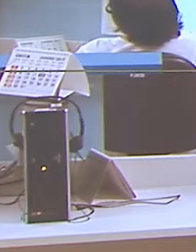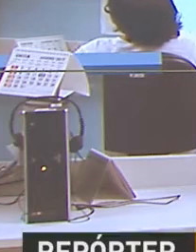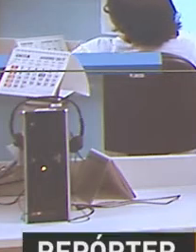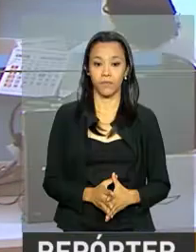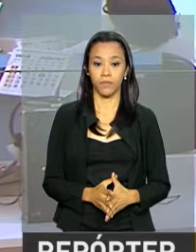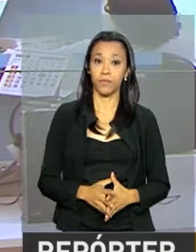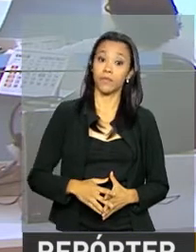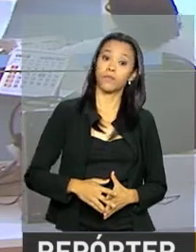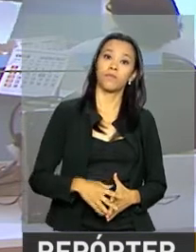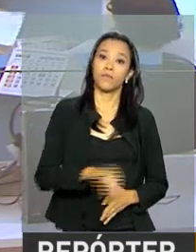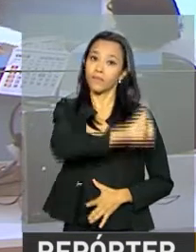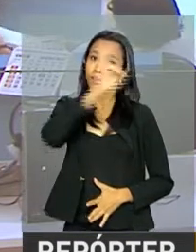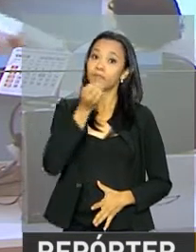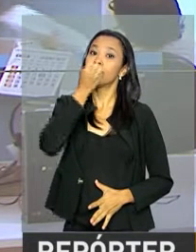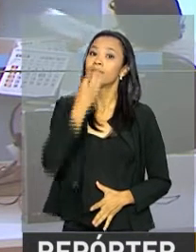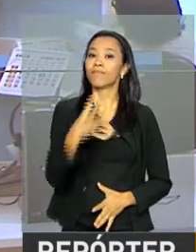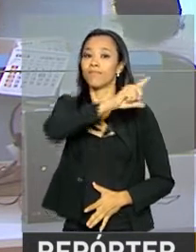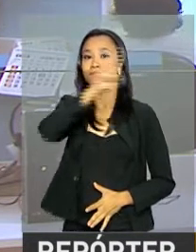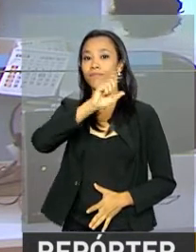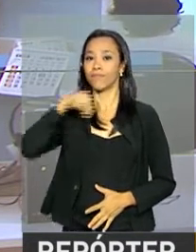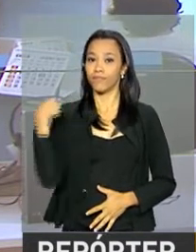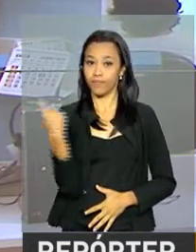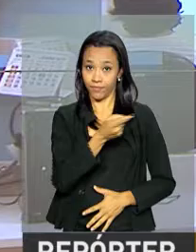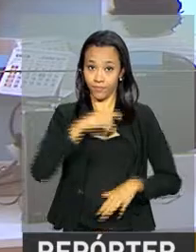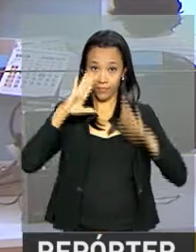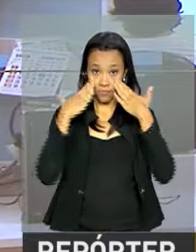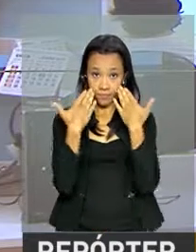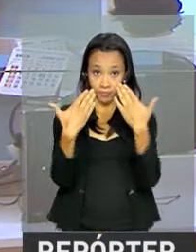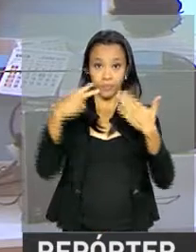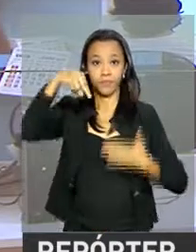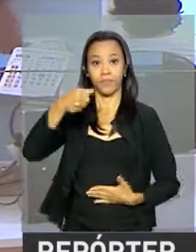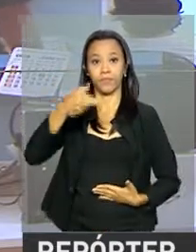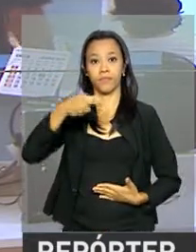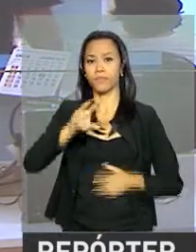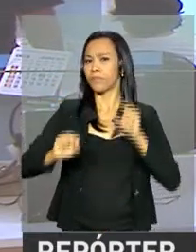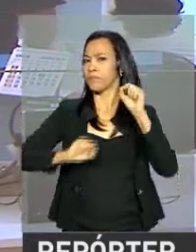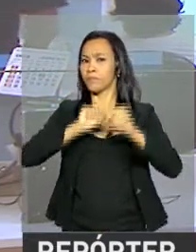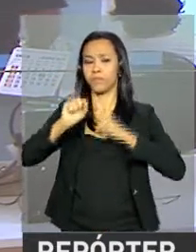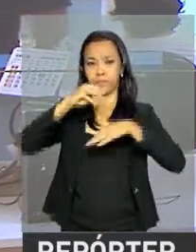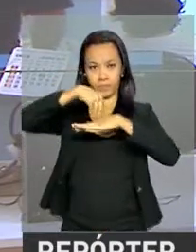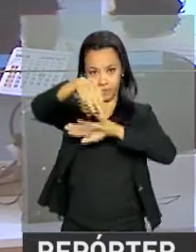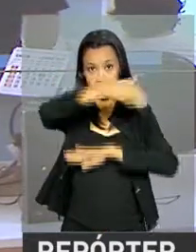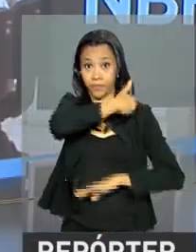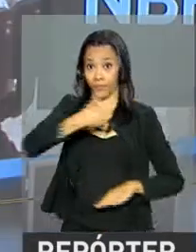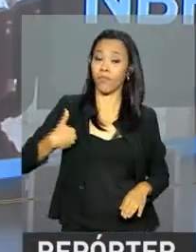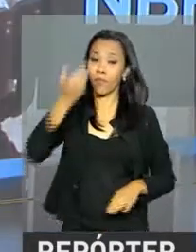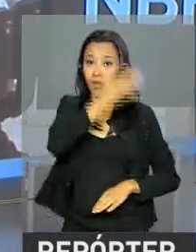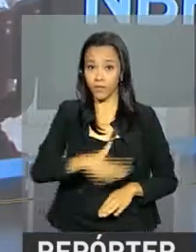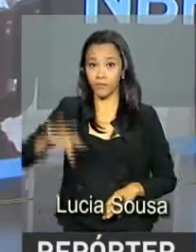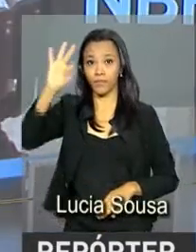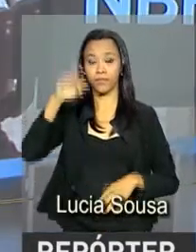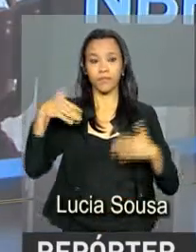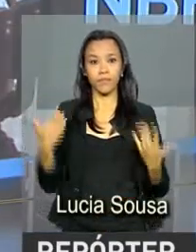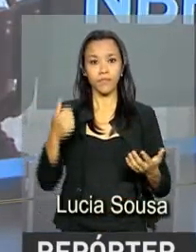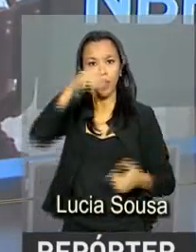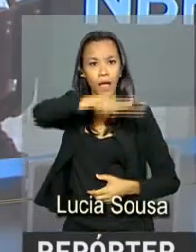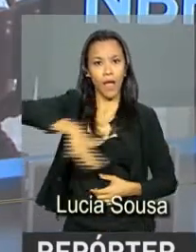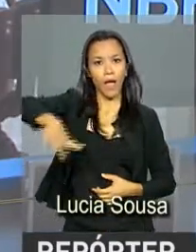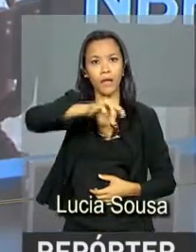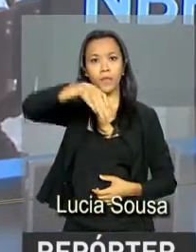olá bom dia estamos de volta com repórter nbr e as notícias do governo federal o mercado financeiro prevê